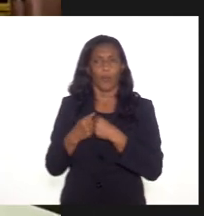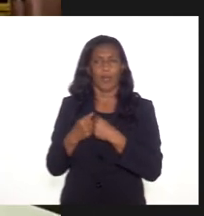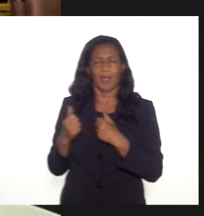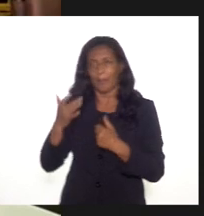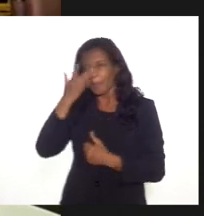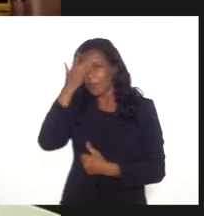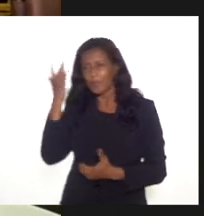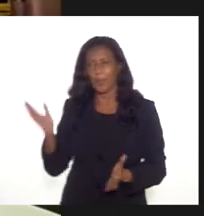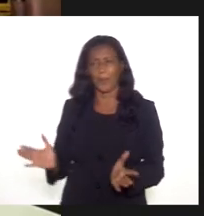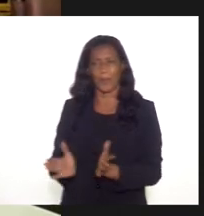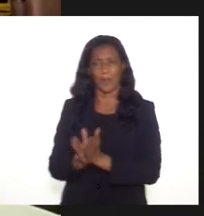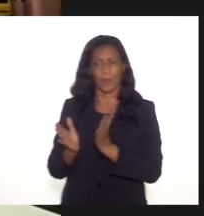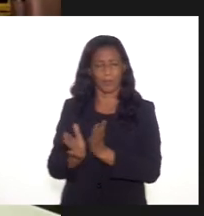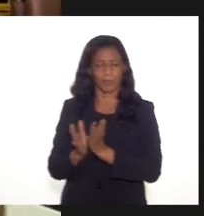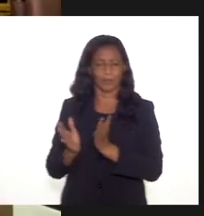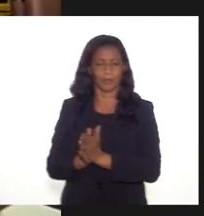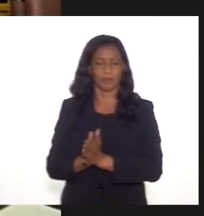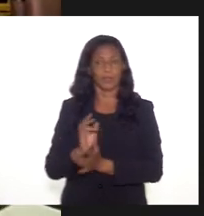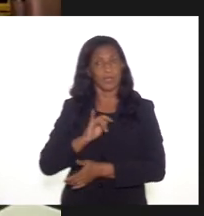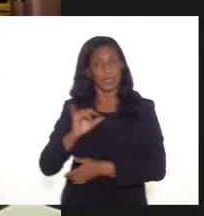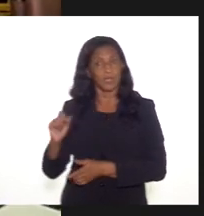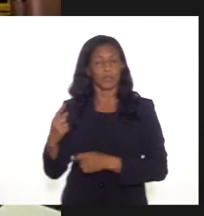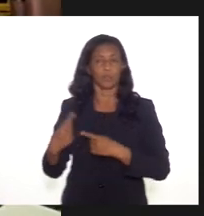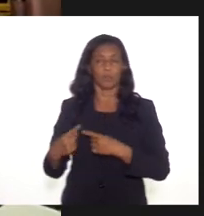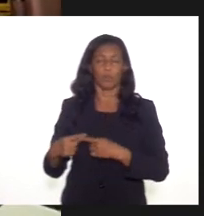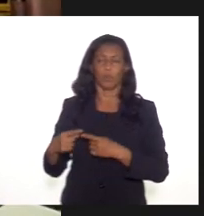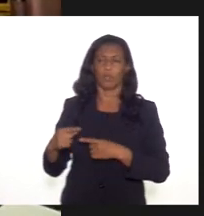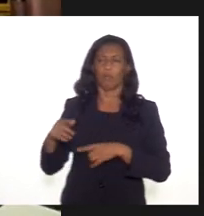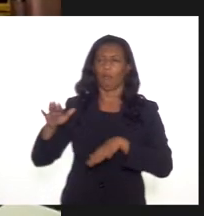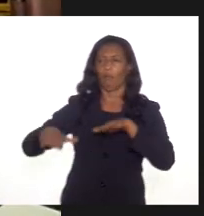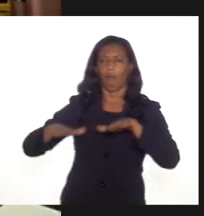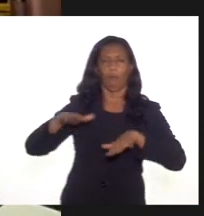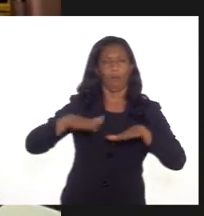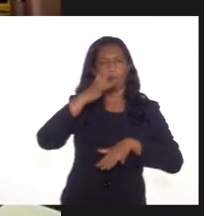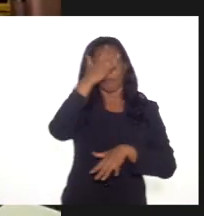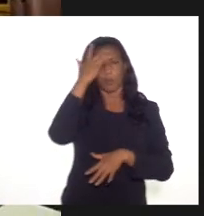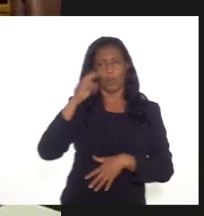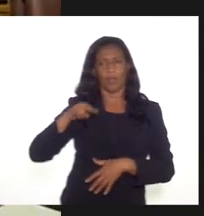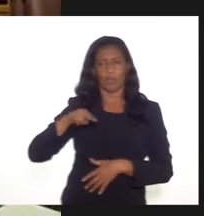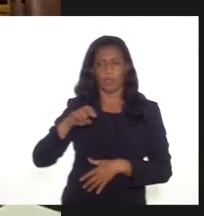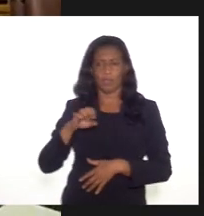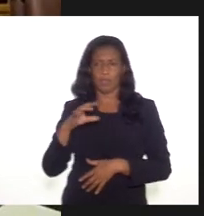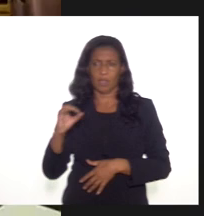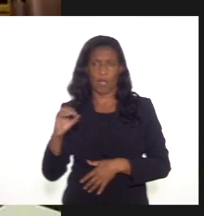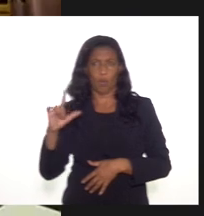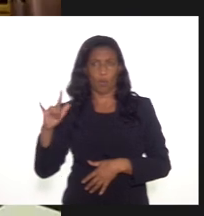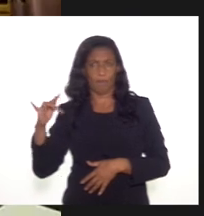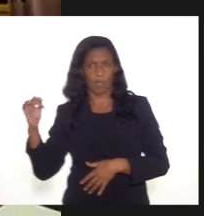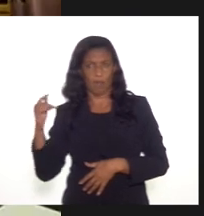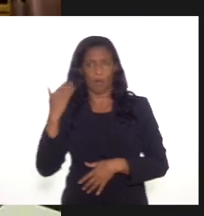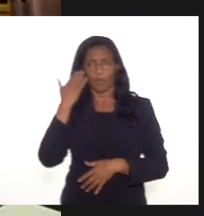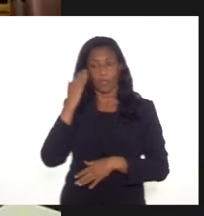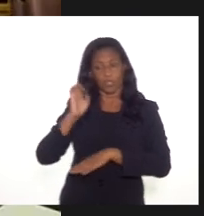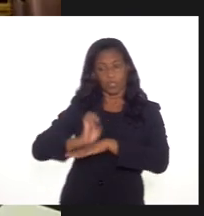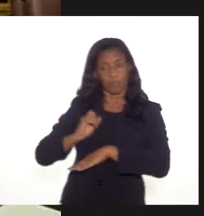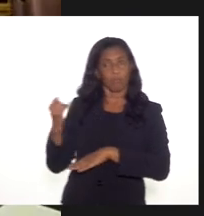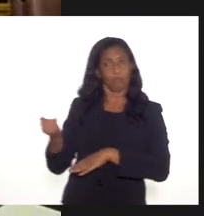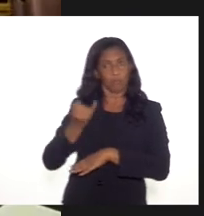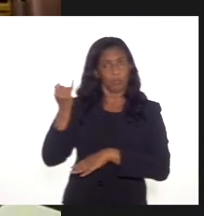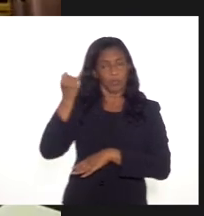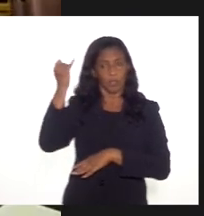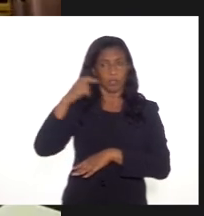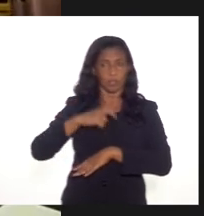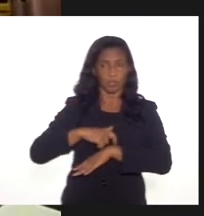pobre. e isso porque qualquer um neoliberal vai entender que o Estado é importante nesse momento